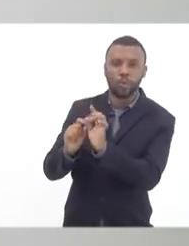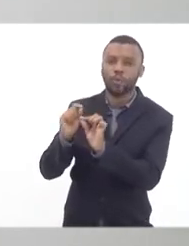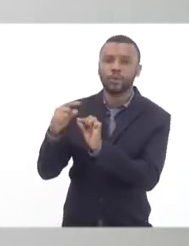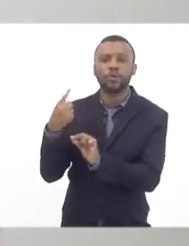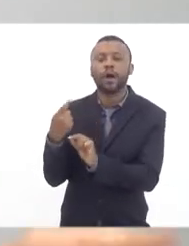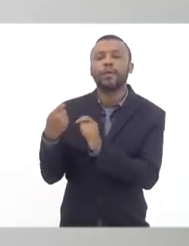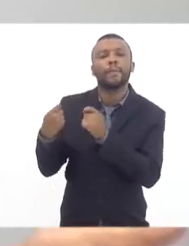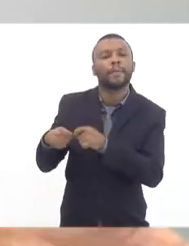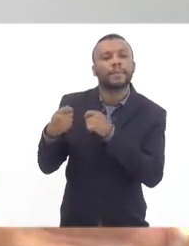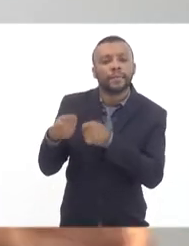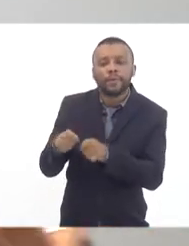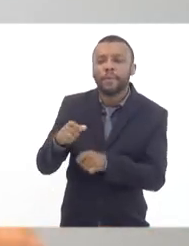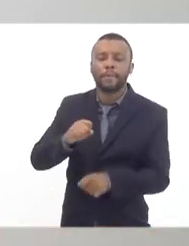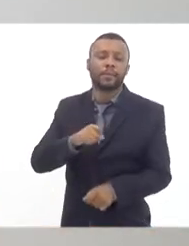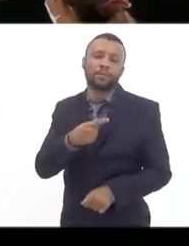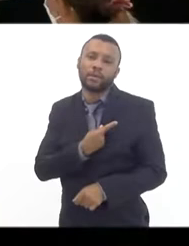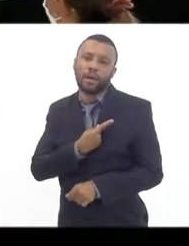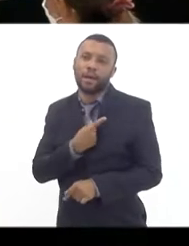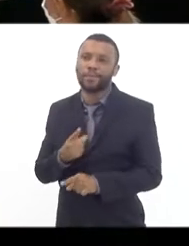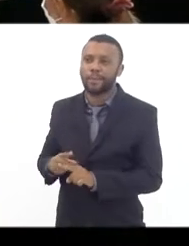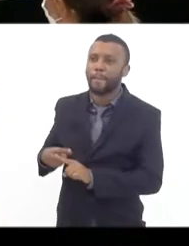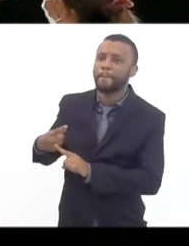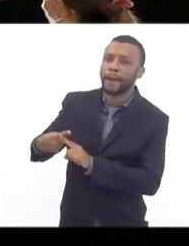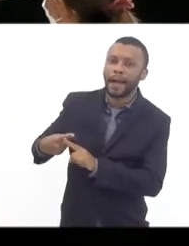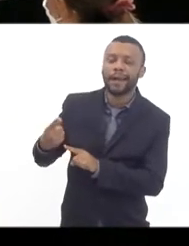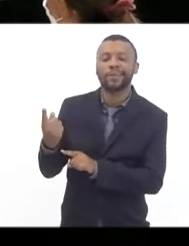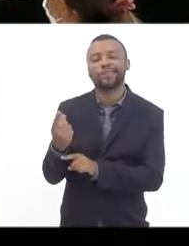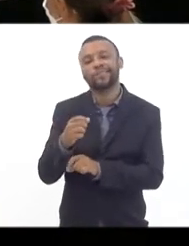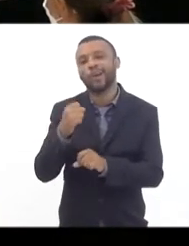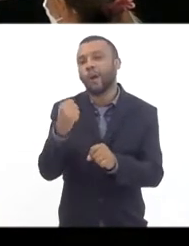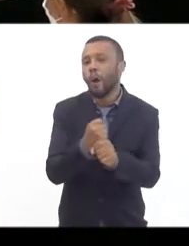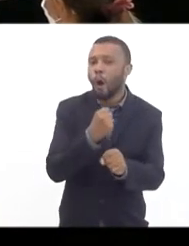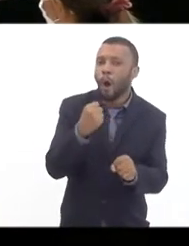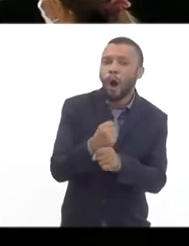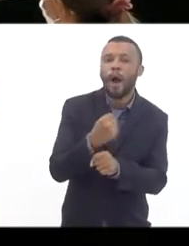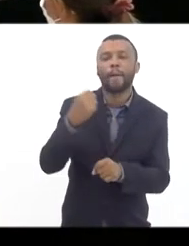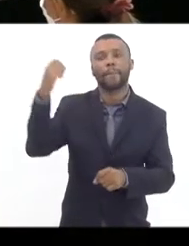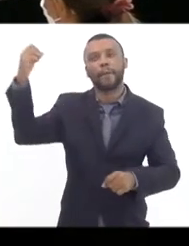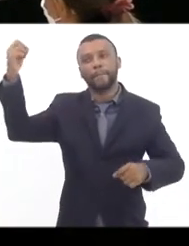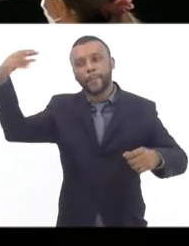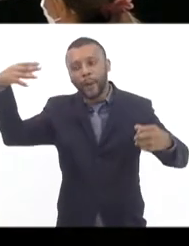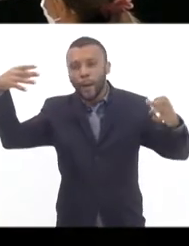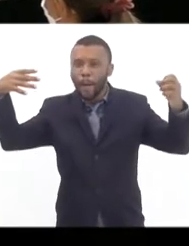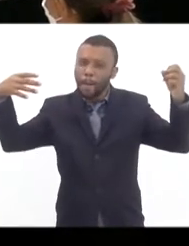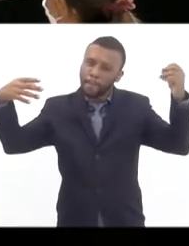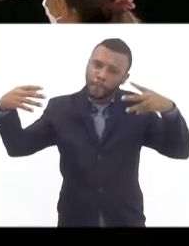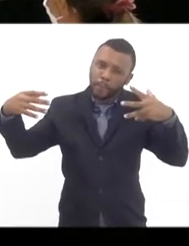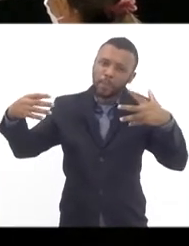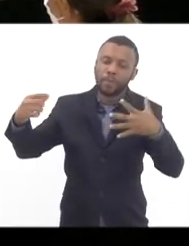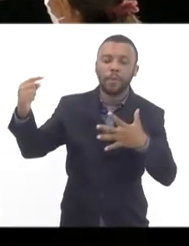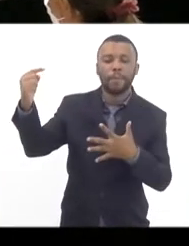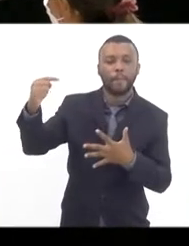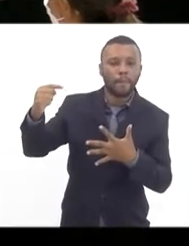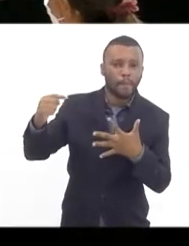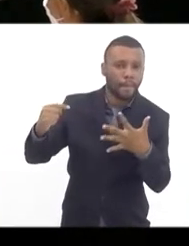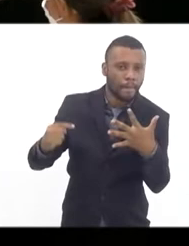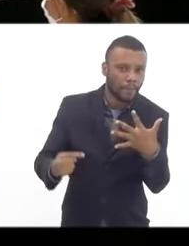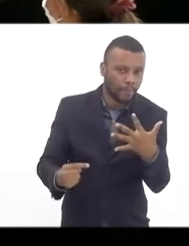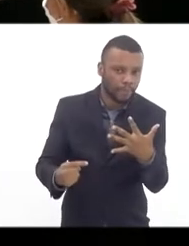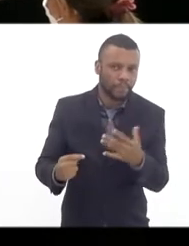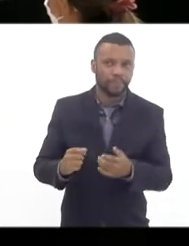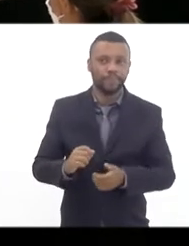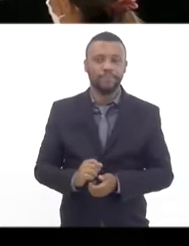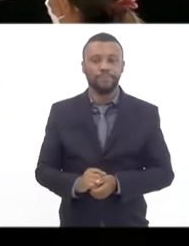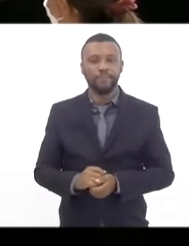Gonçalo, além de asfalto, né? Além de obra, de iluminação, ou daquilo, né? E, para